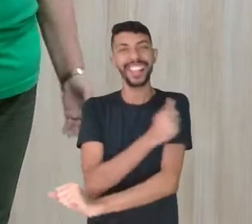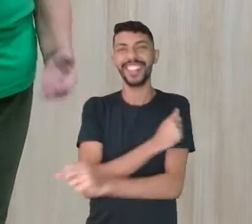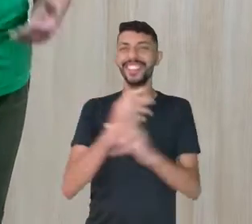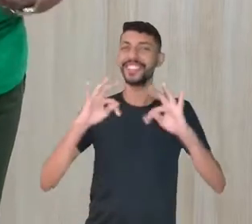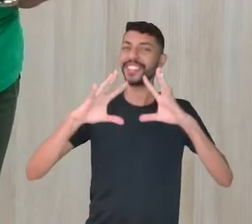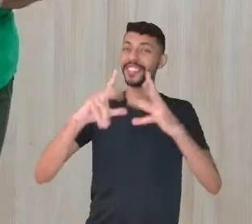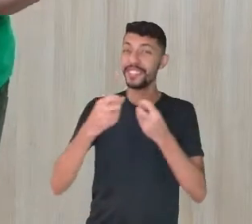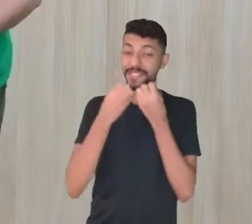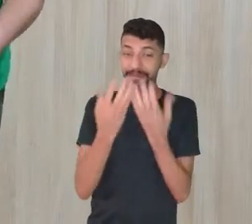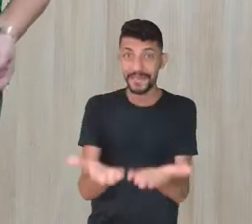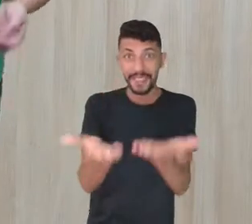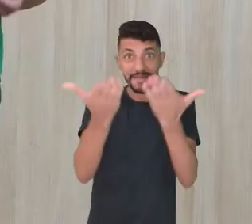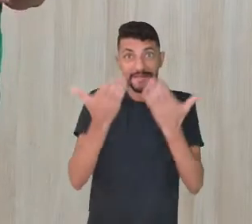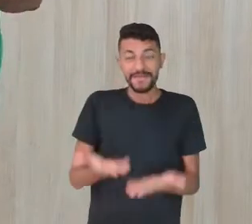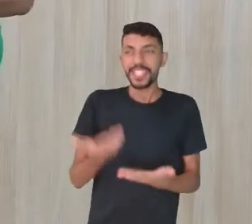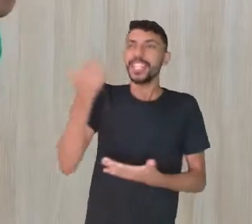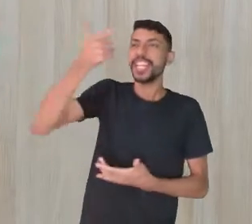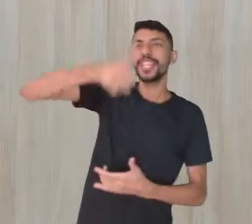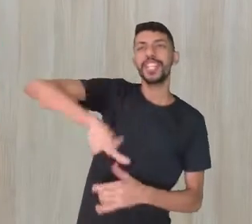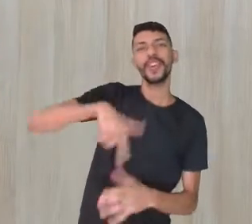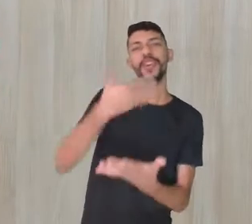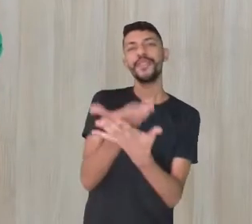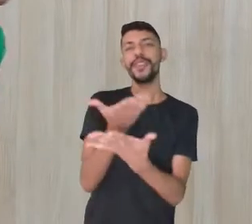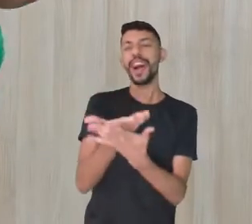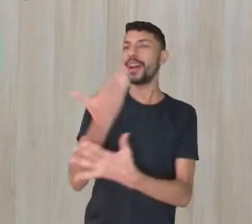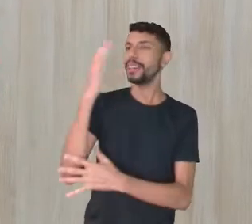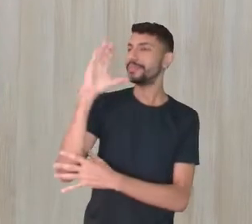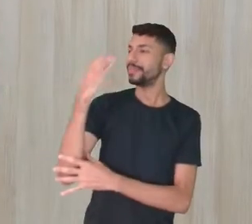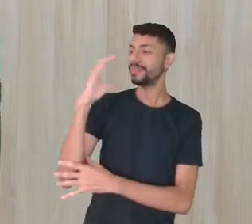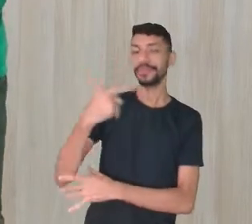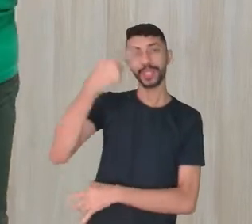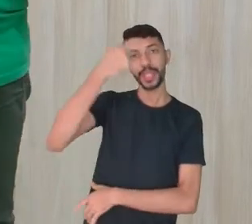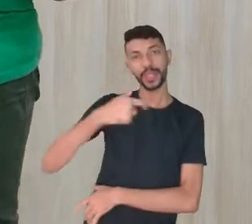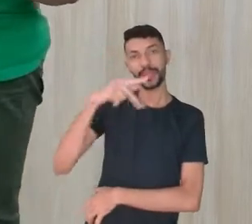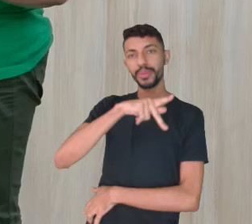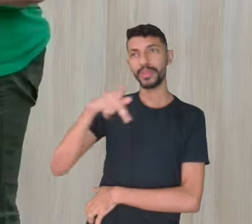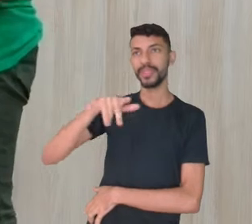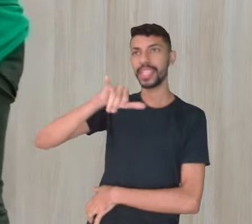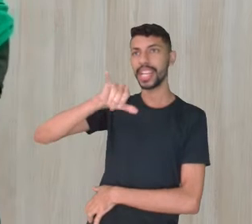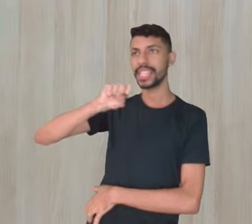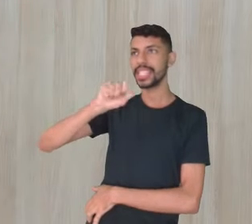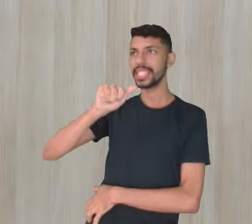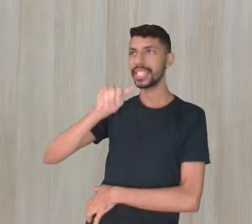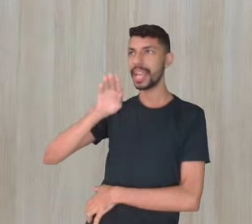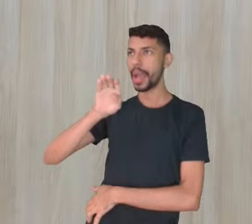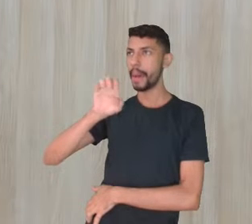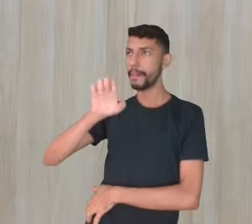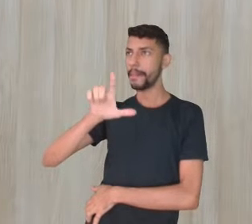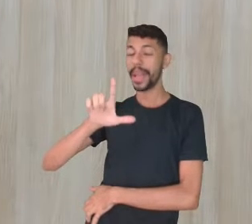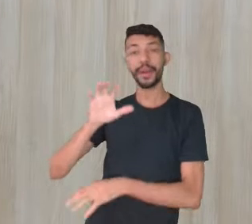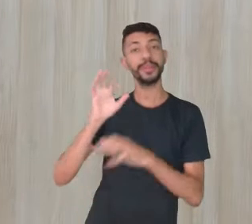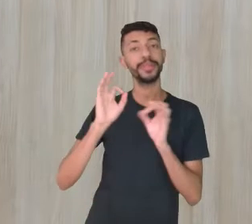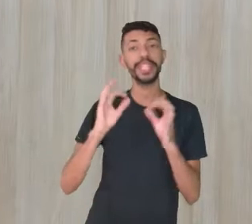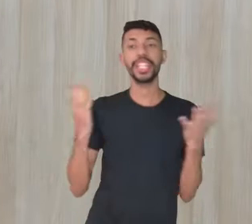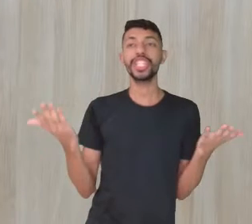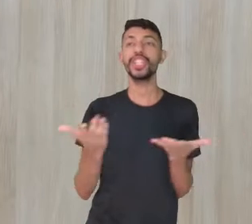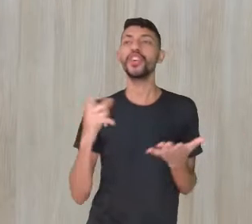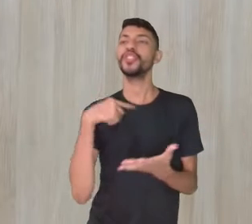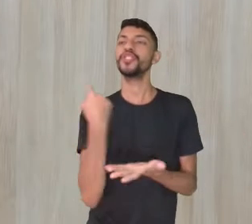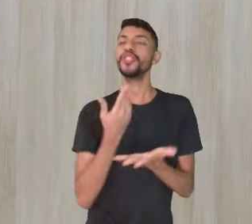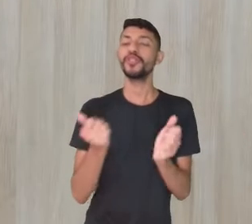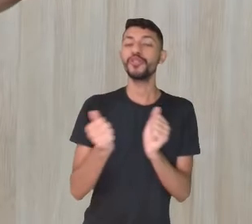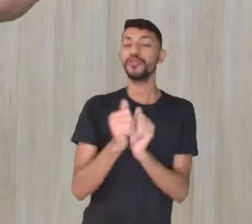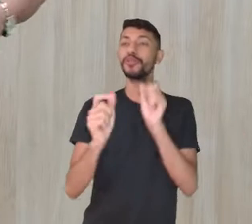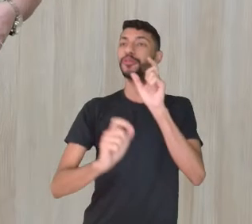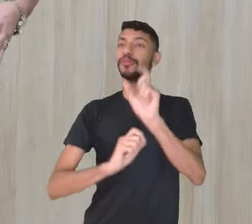alunas, sejam muito bem-vindos a mais uma aula de ciências. Eu sou a professora Isabel e vamos juntos hoje com os